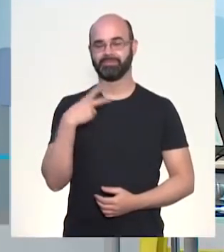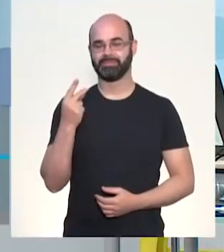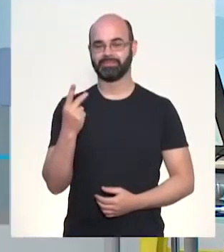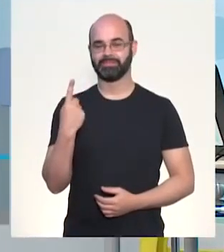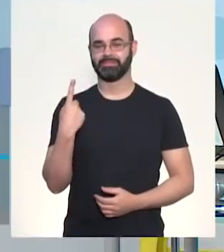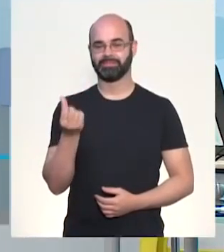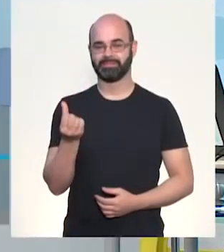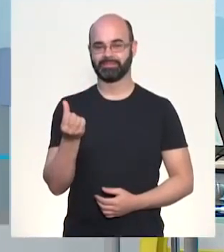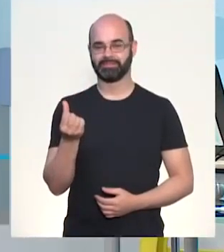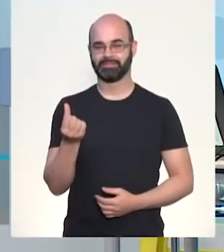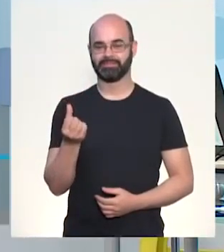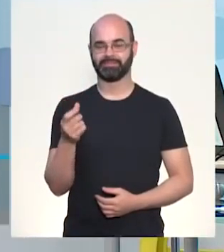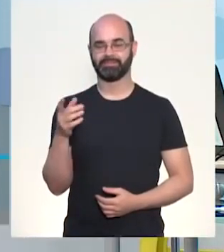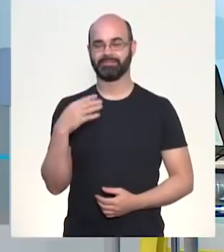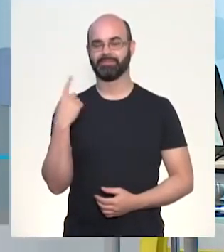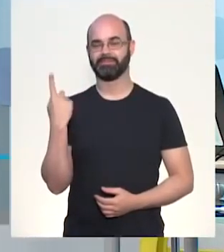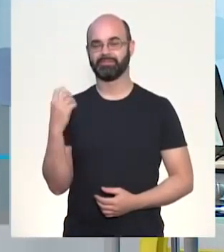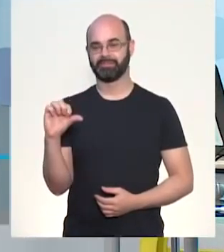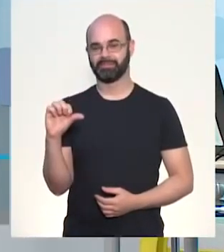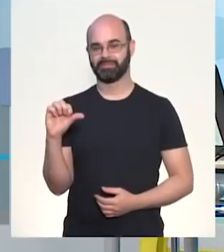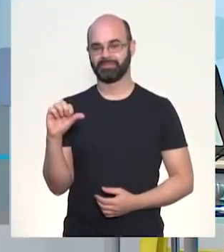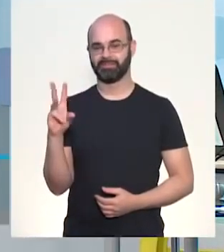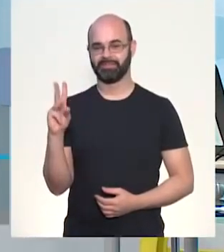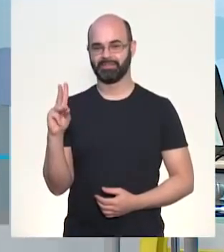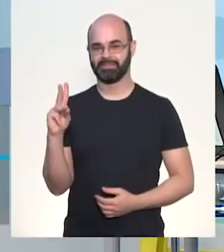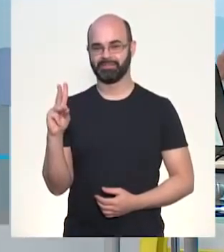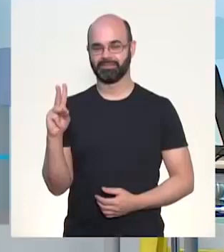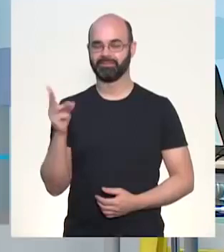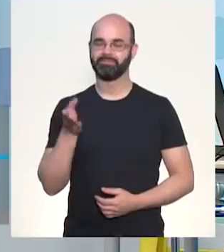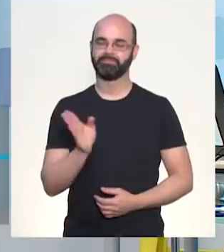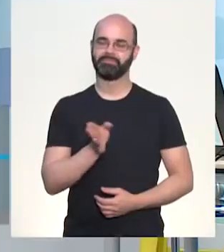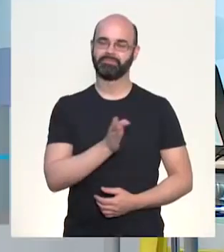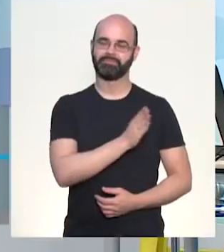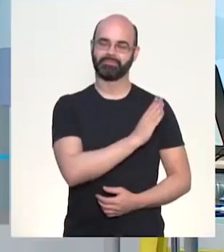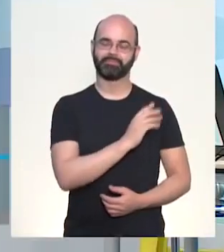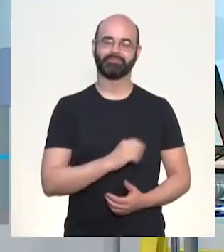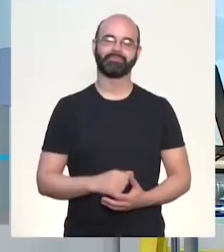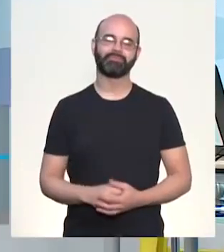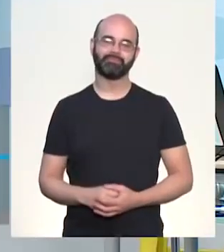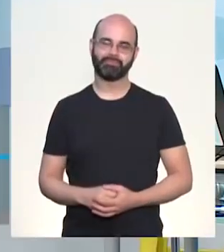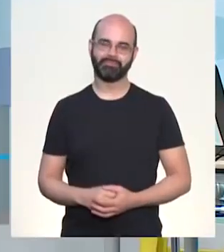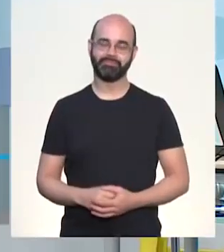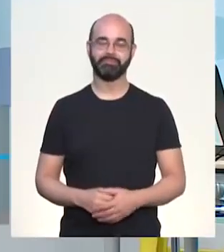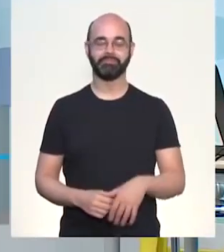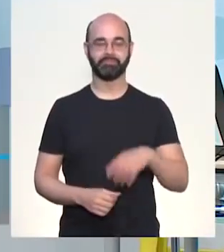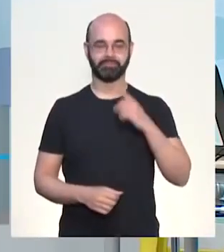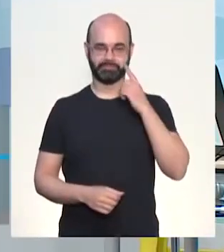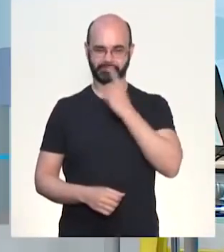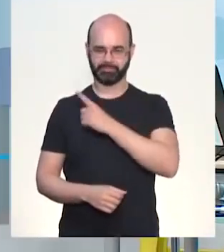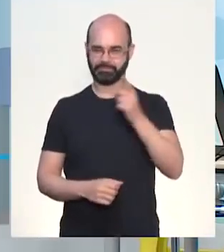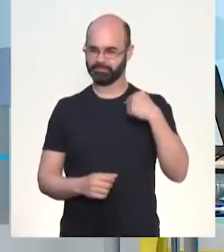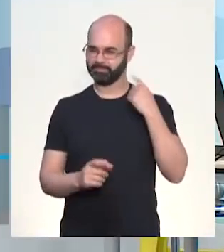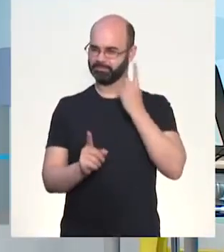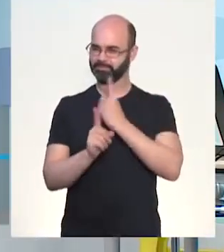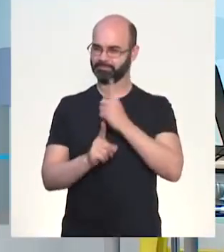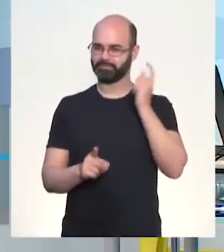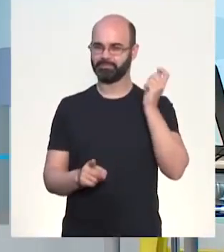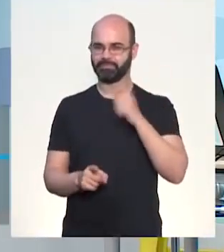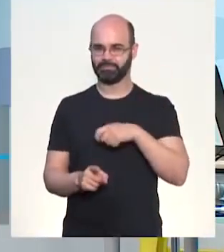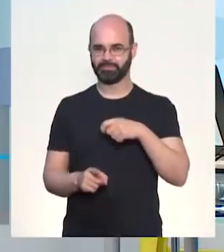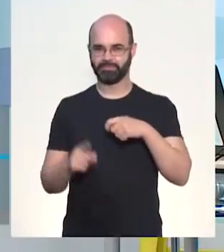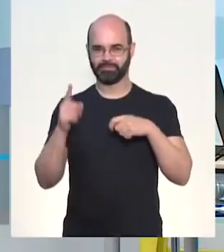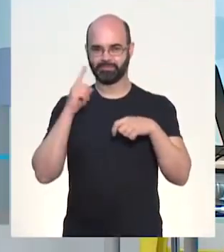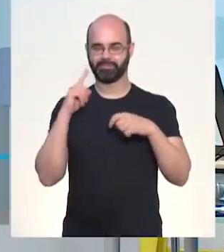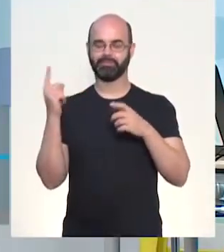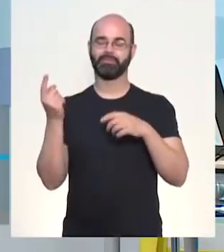para a segunda e 19 para a terceira, e por aí vai. E veja que a partir daí a gente consegue identificar quantos quadradinhos vão na quarta